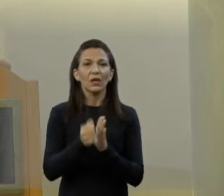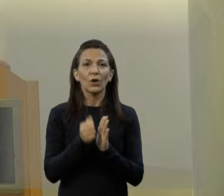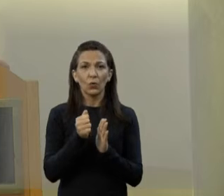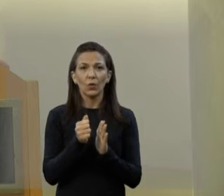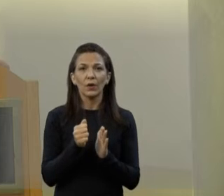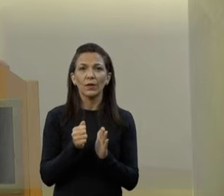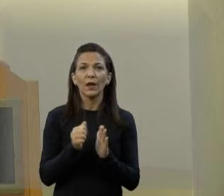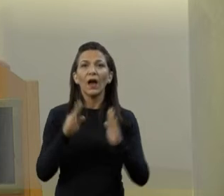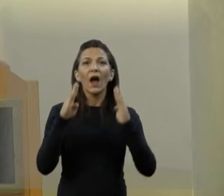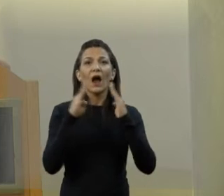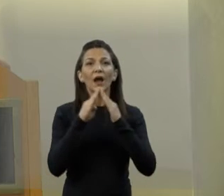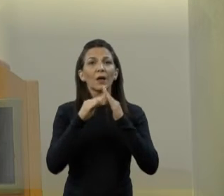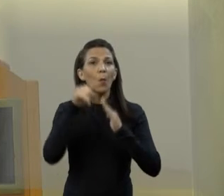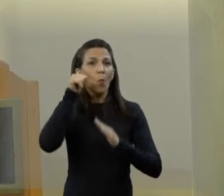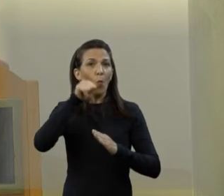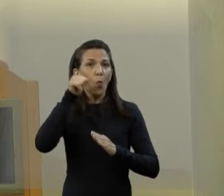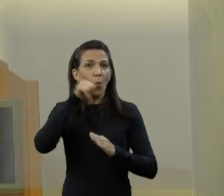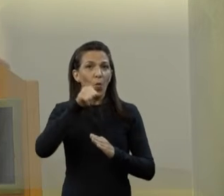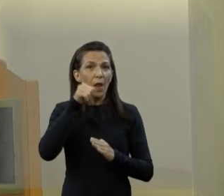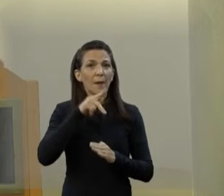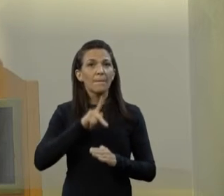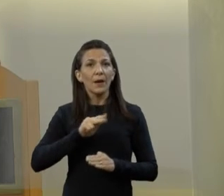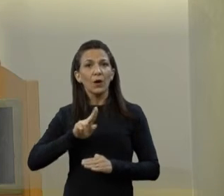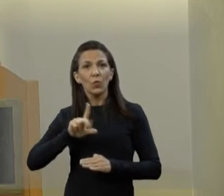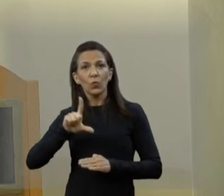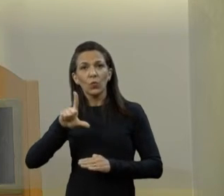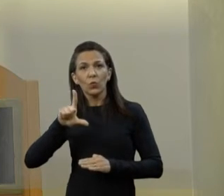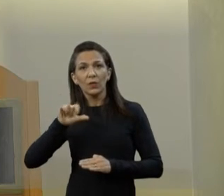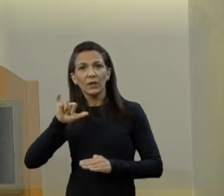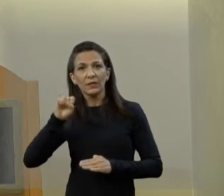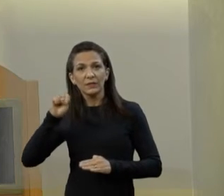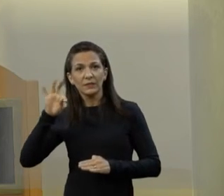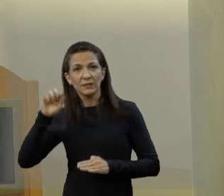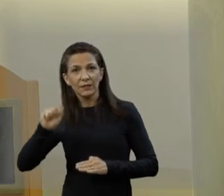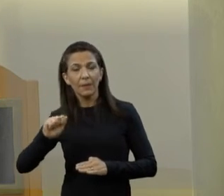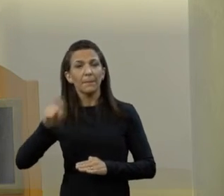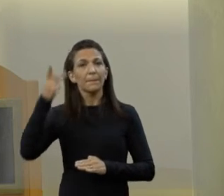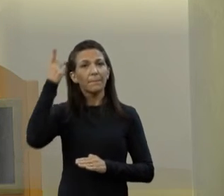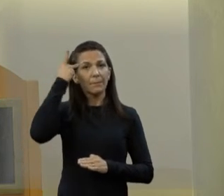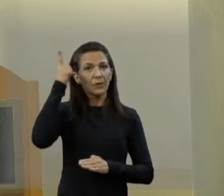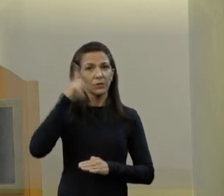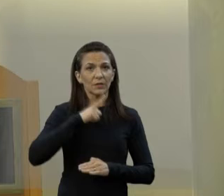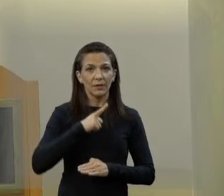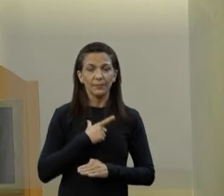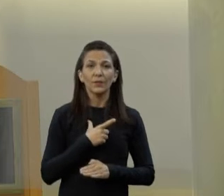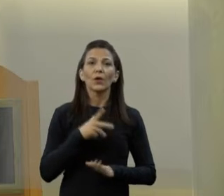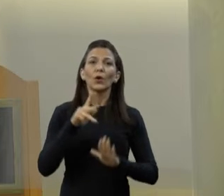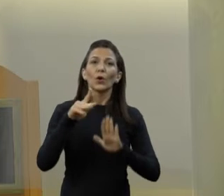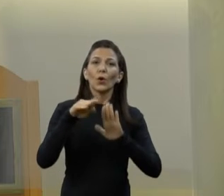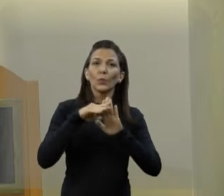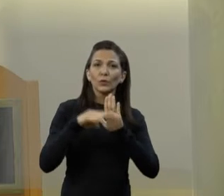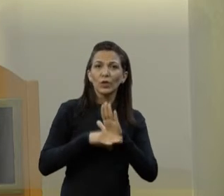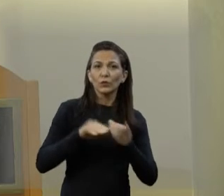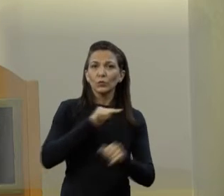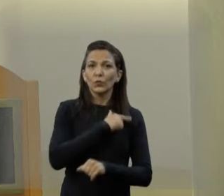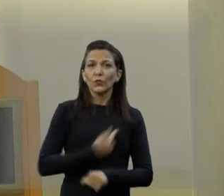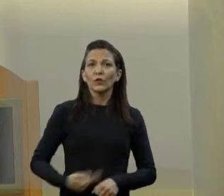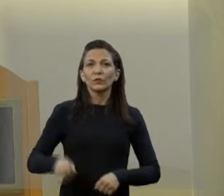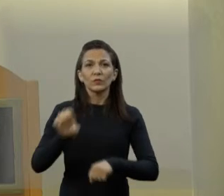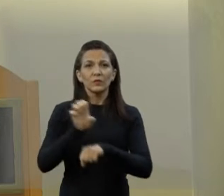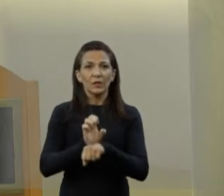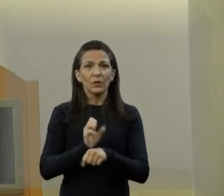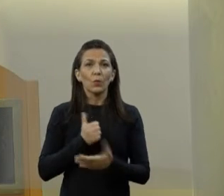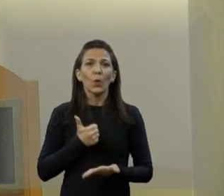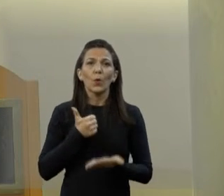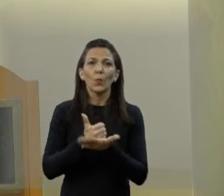a casa da mulher paulista a casa da mulher paulista é um projeto do Governo do Estado EA um